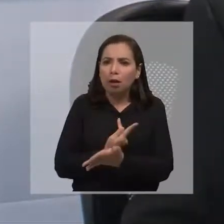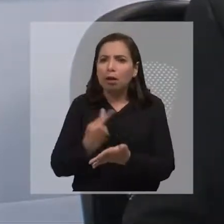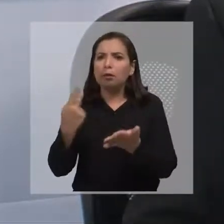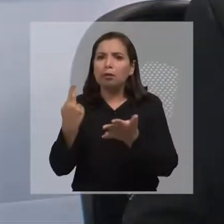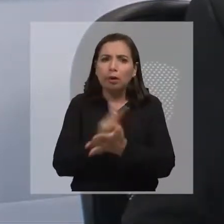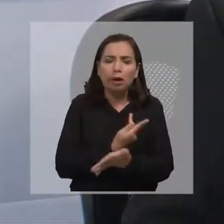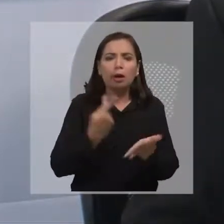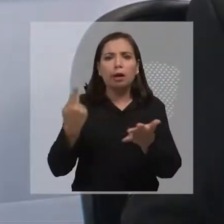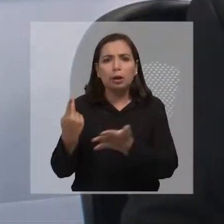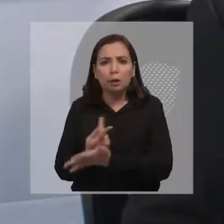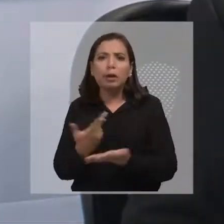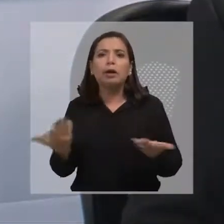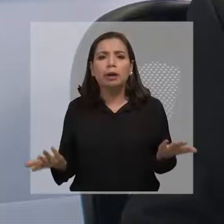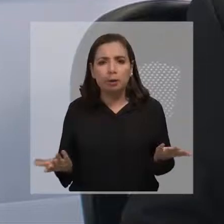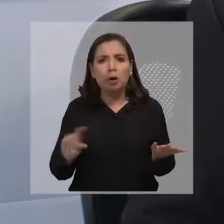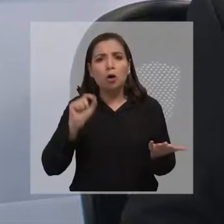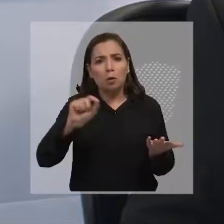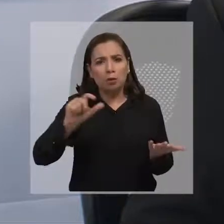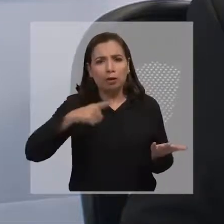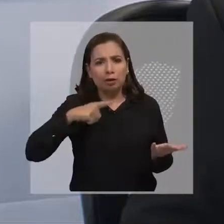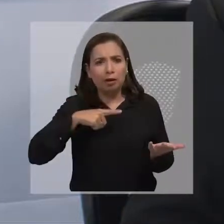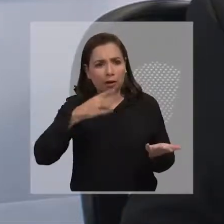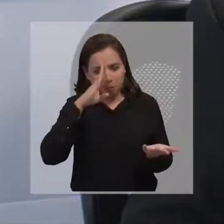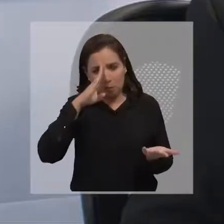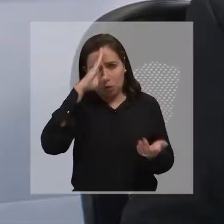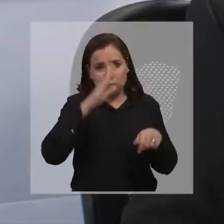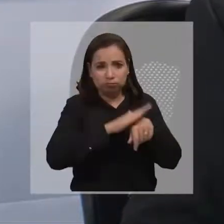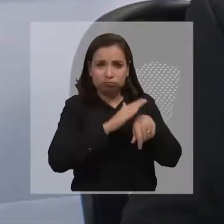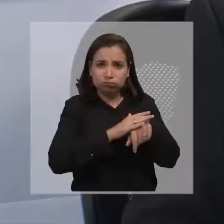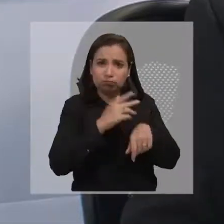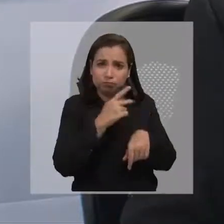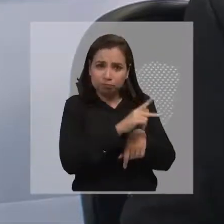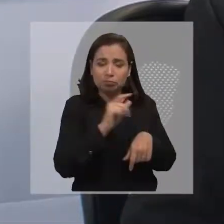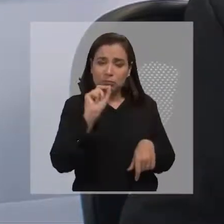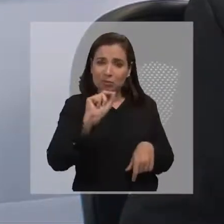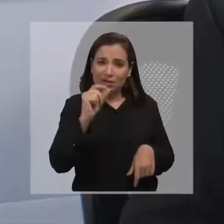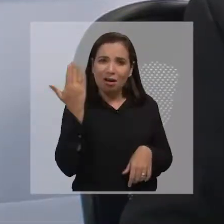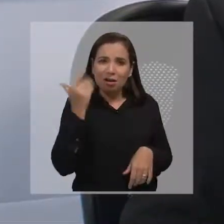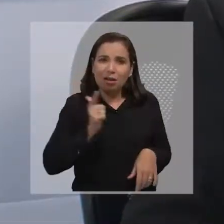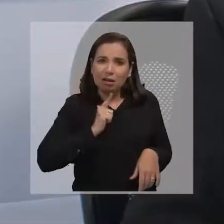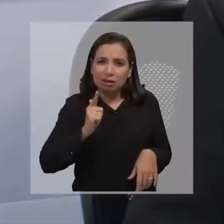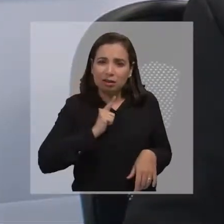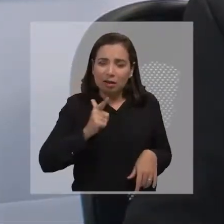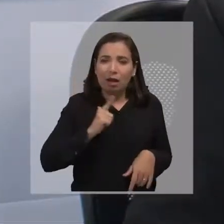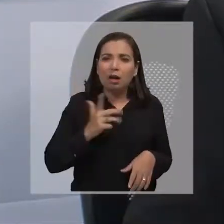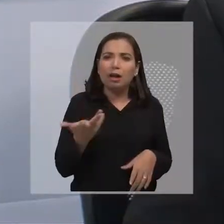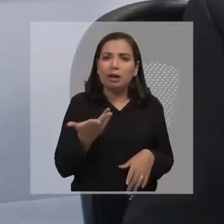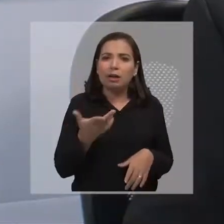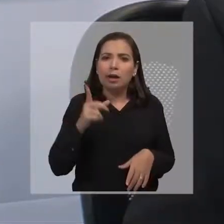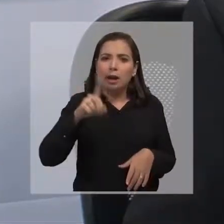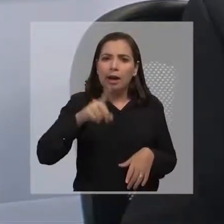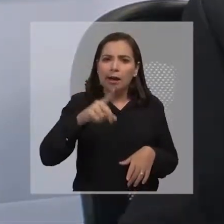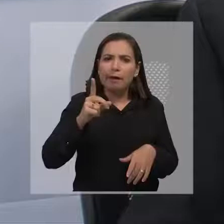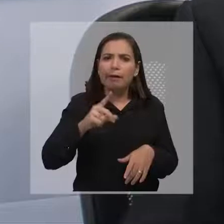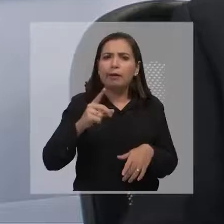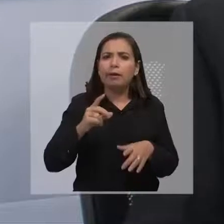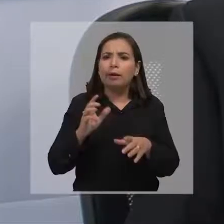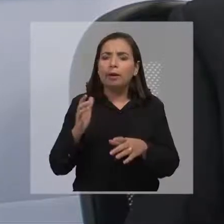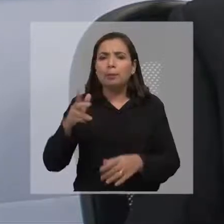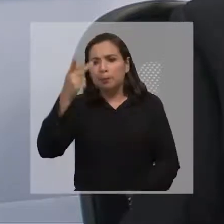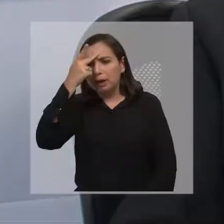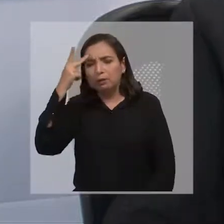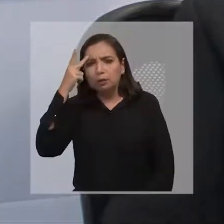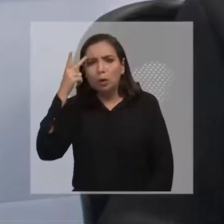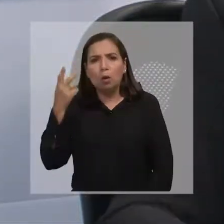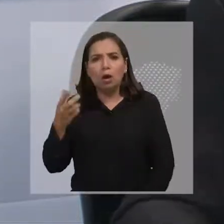capital político, da qual o Jair Messias Bolsonaro tinha, principalmente nas classes médias tradicionais da